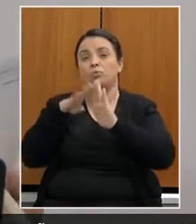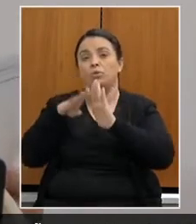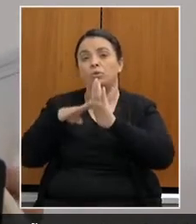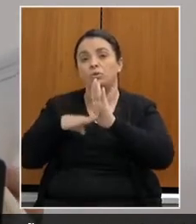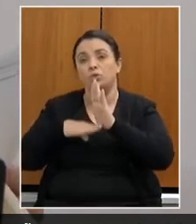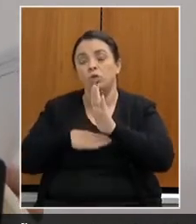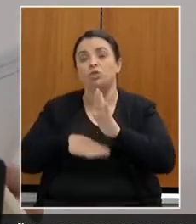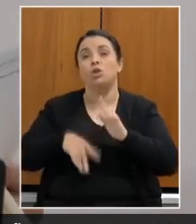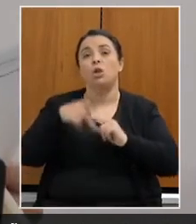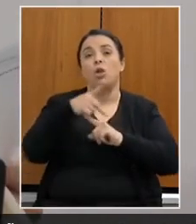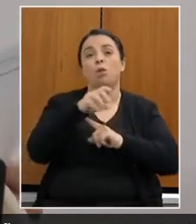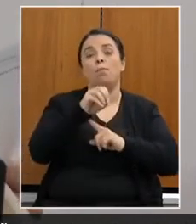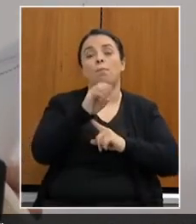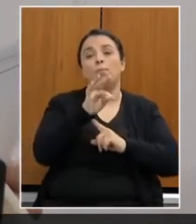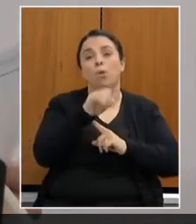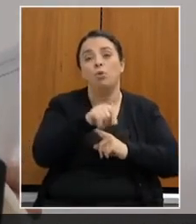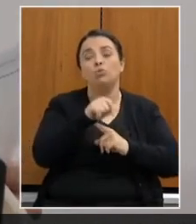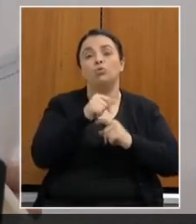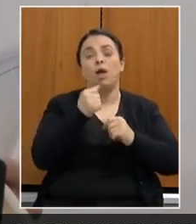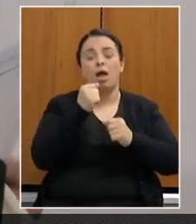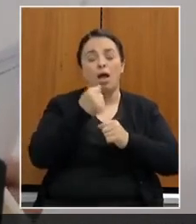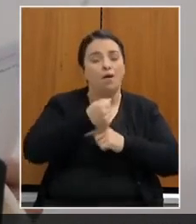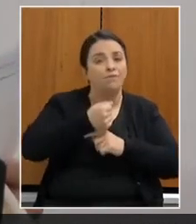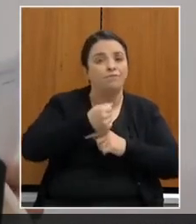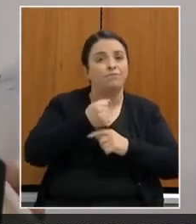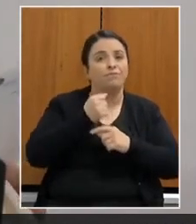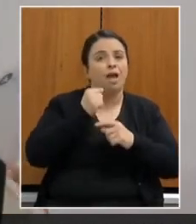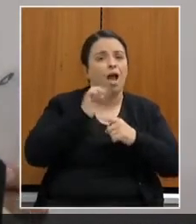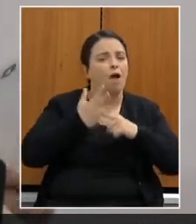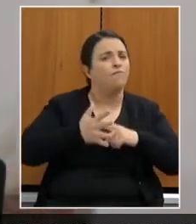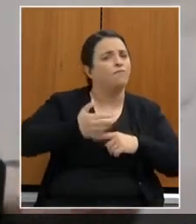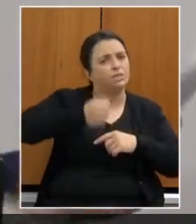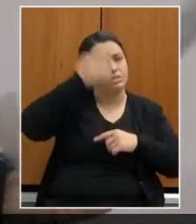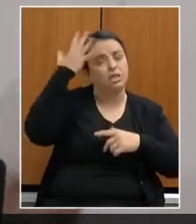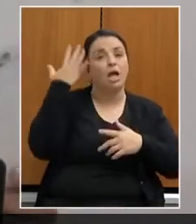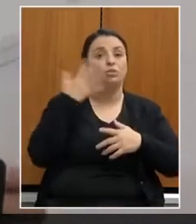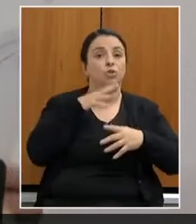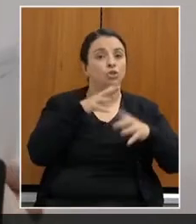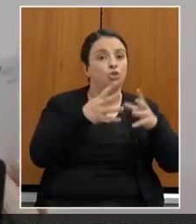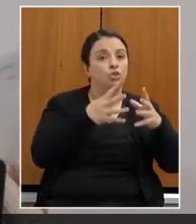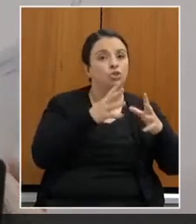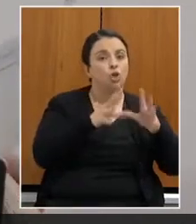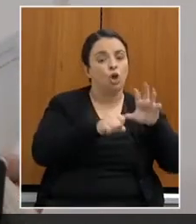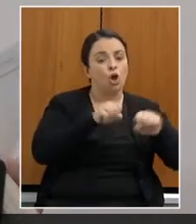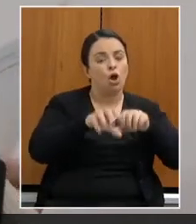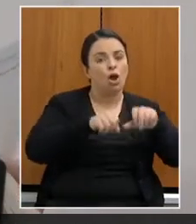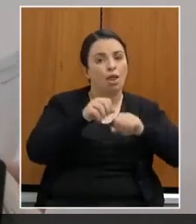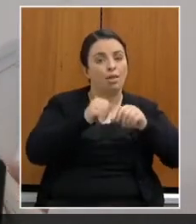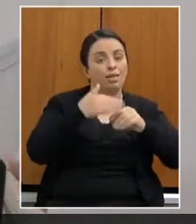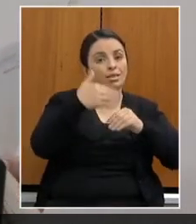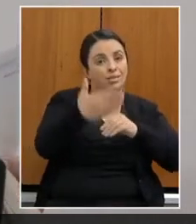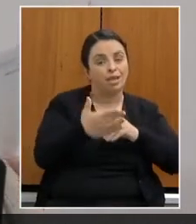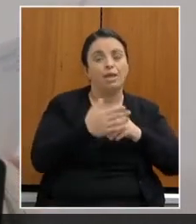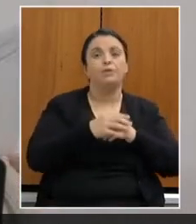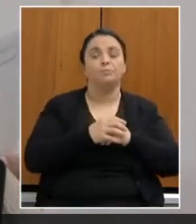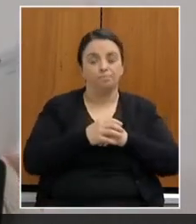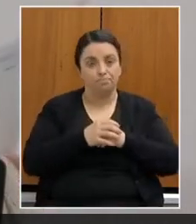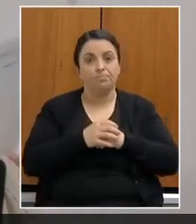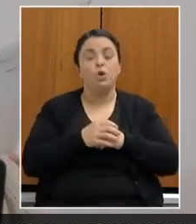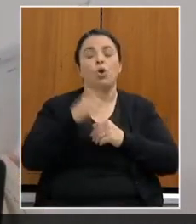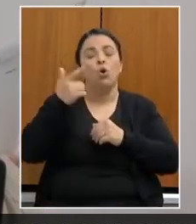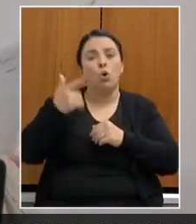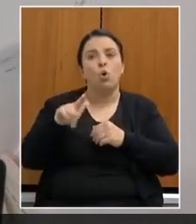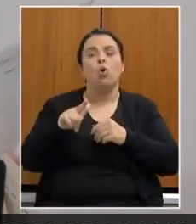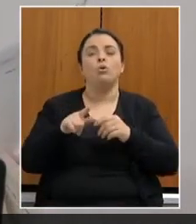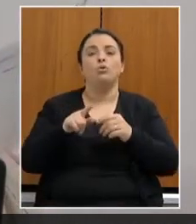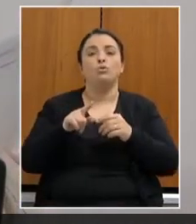posto avançado de coleta externa da fundação imominas no vale do aço do selinho do cintro o céu também